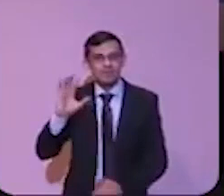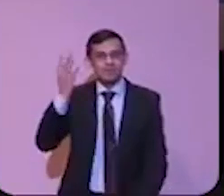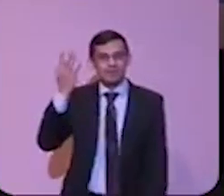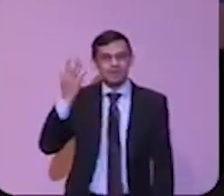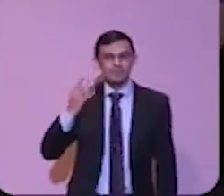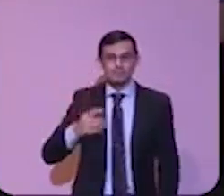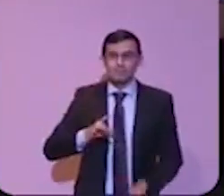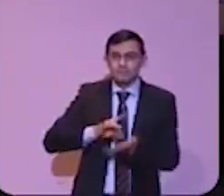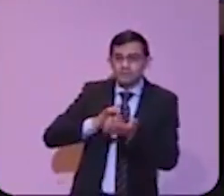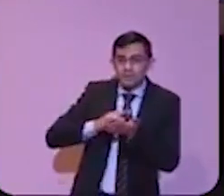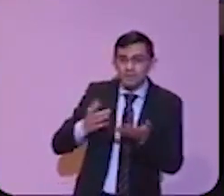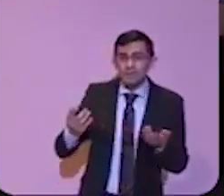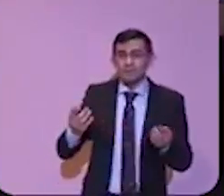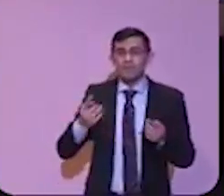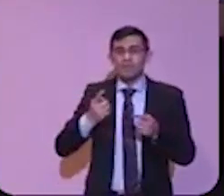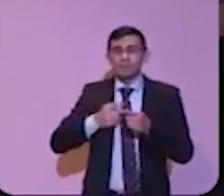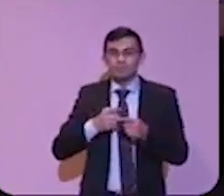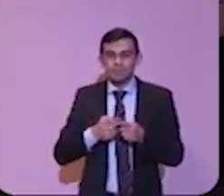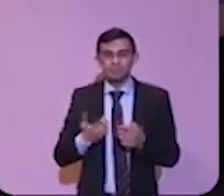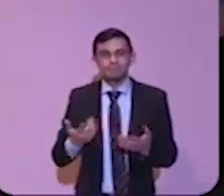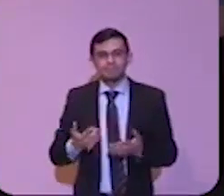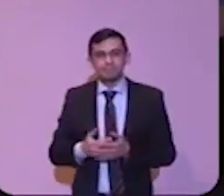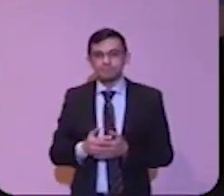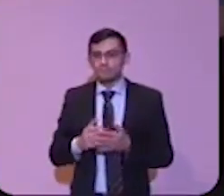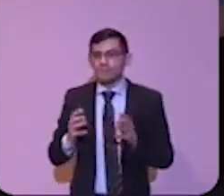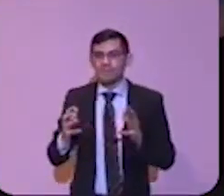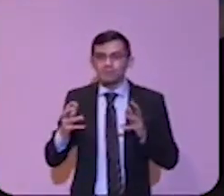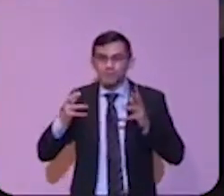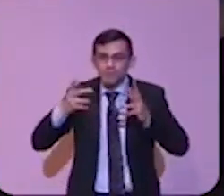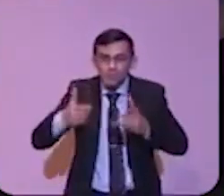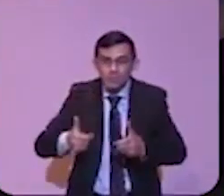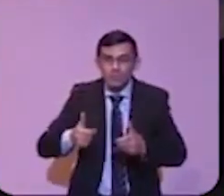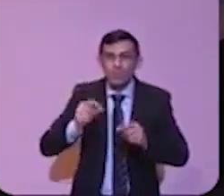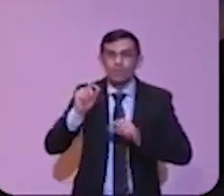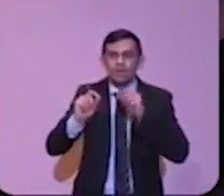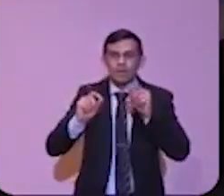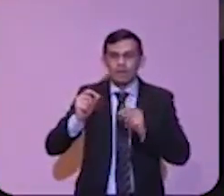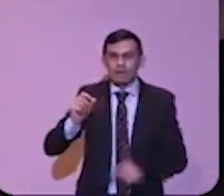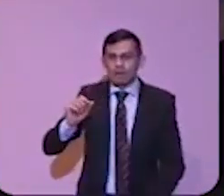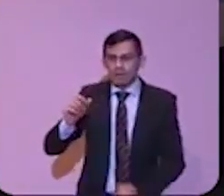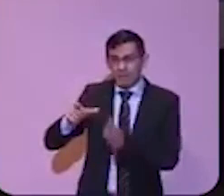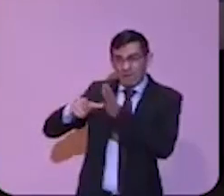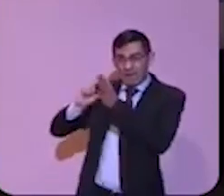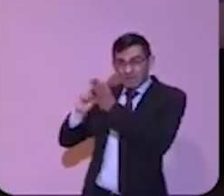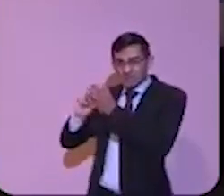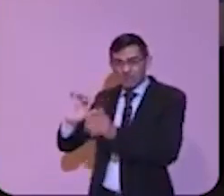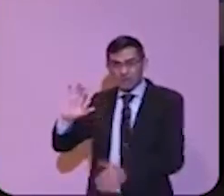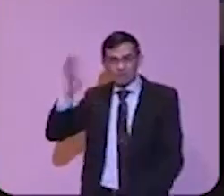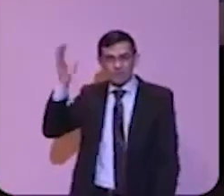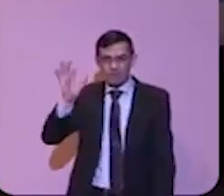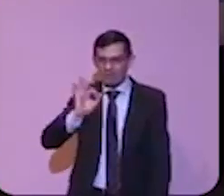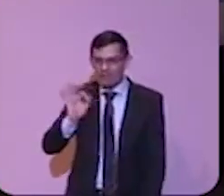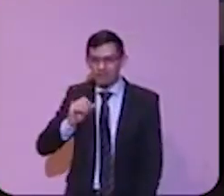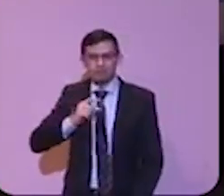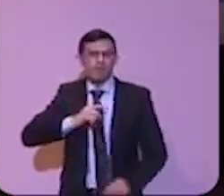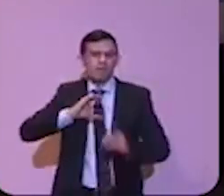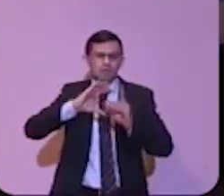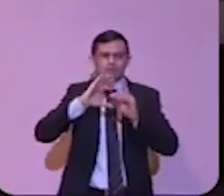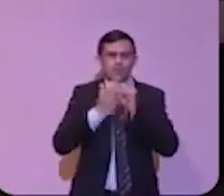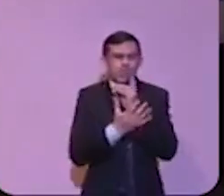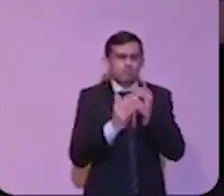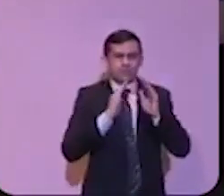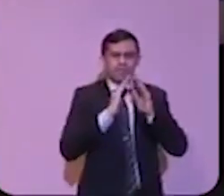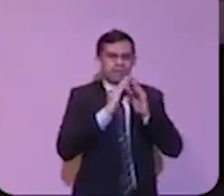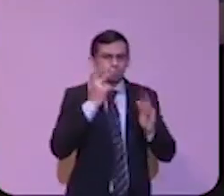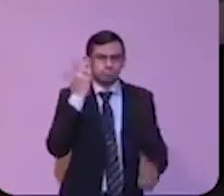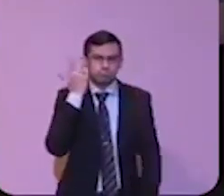E é muito interessante porque tudo isso não acontecia antes. Nós tínhamos o culto